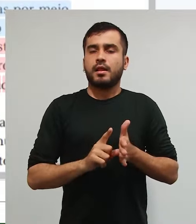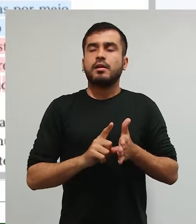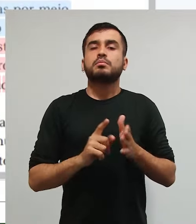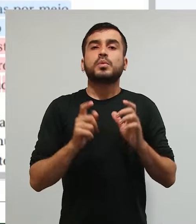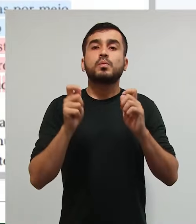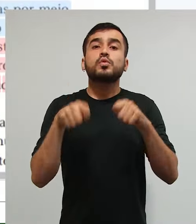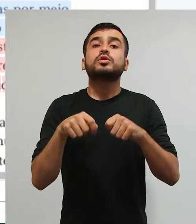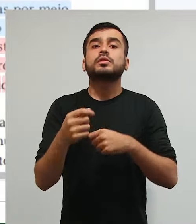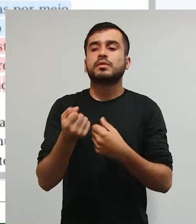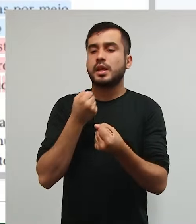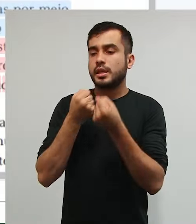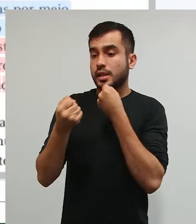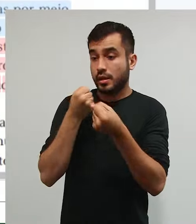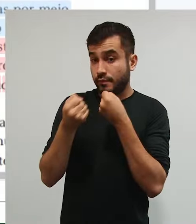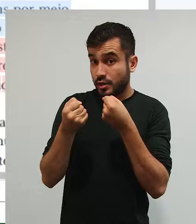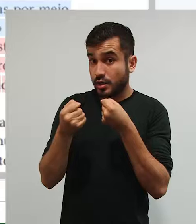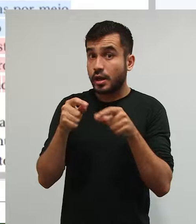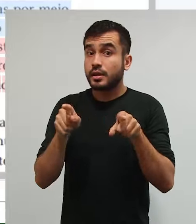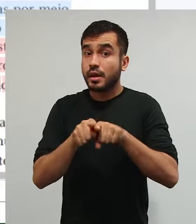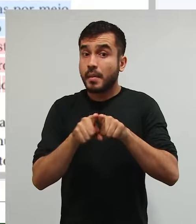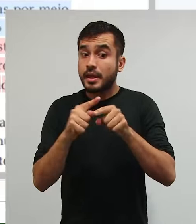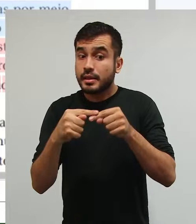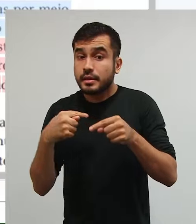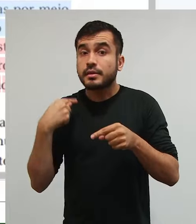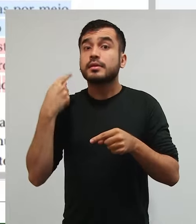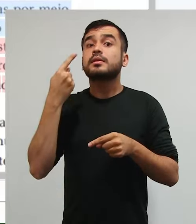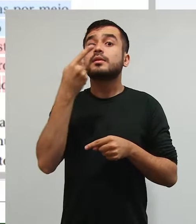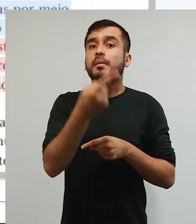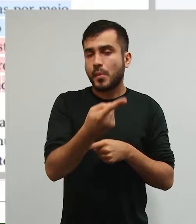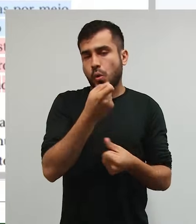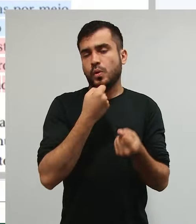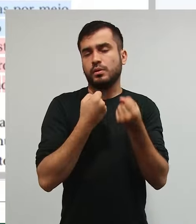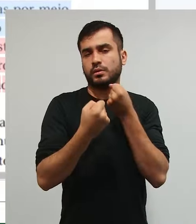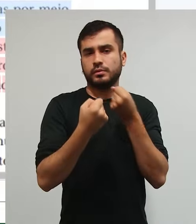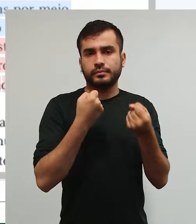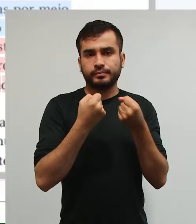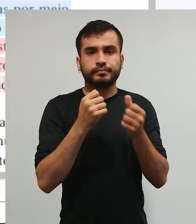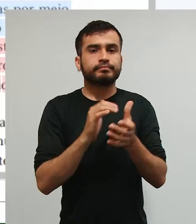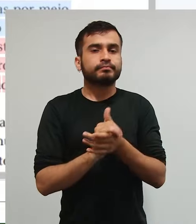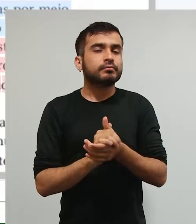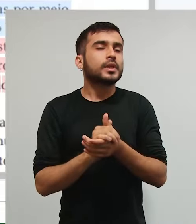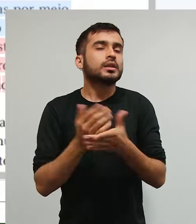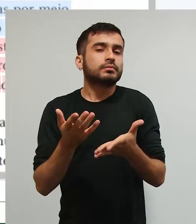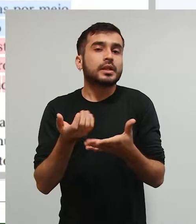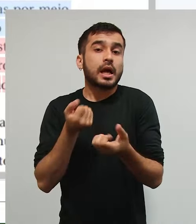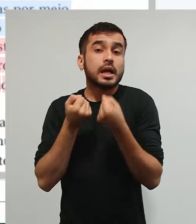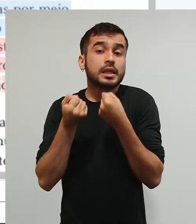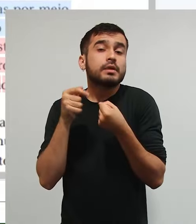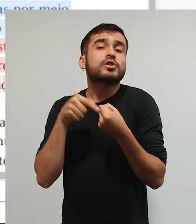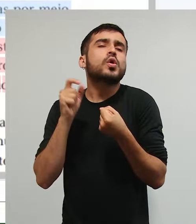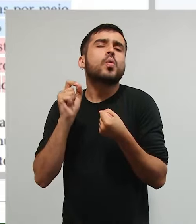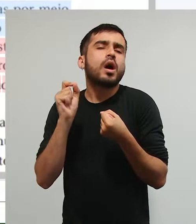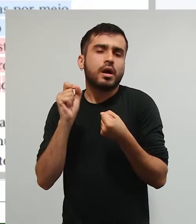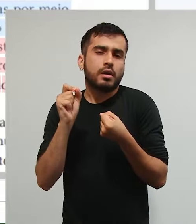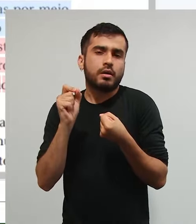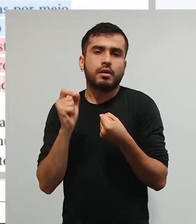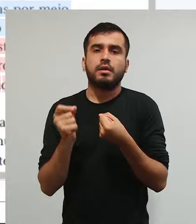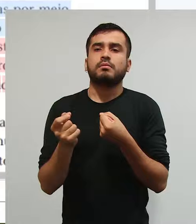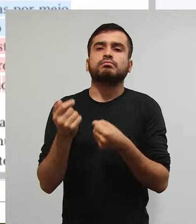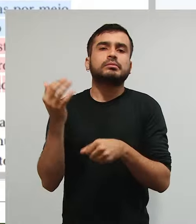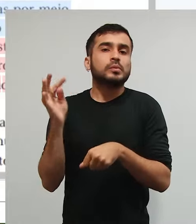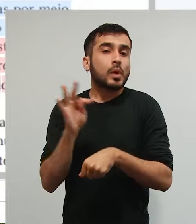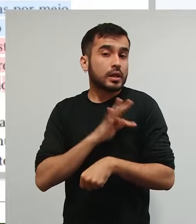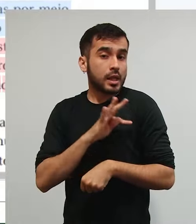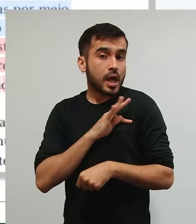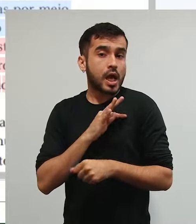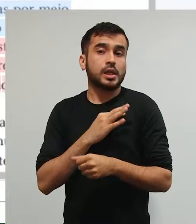que vocês precisam fazer a leitura prévia para poder realizar tanto a entrevista quanto a pós-entrevista. O que